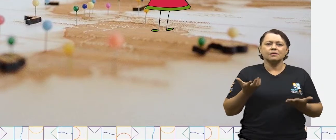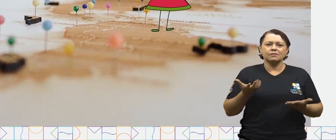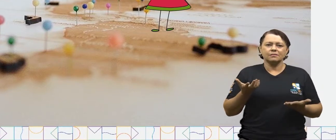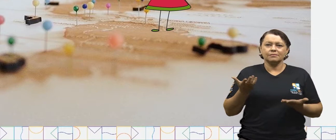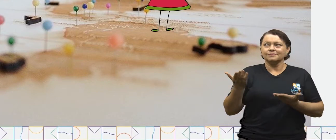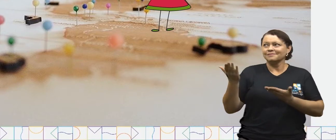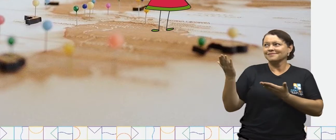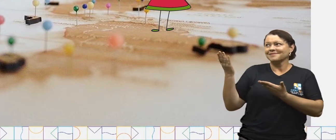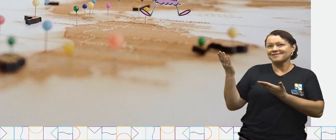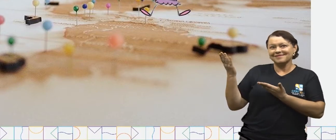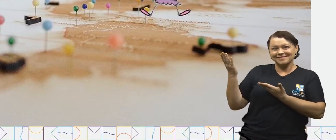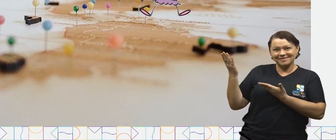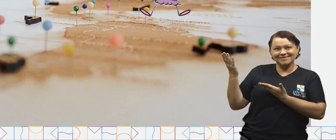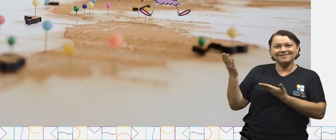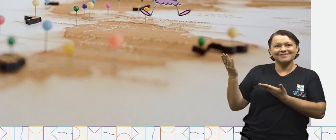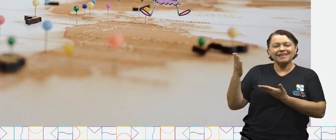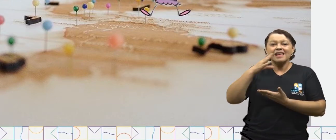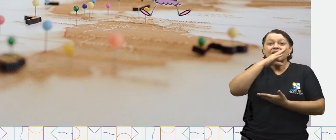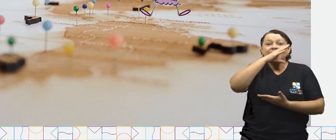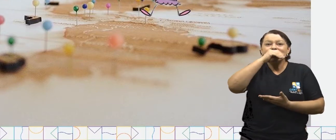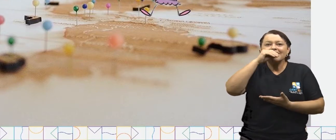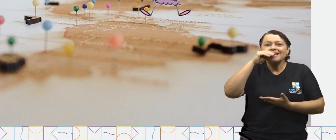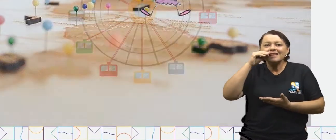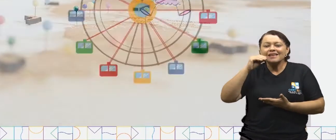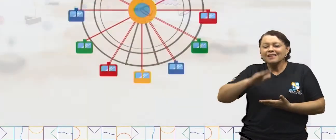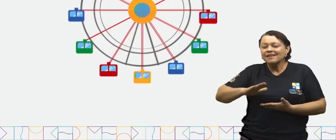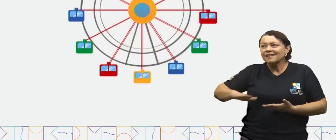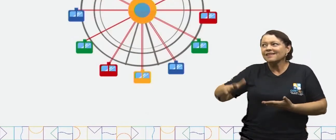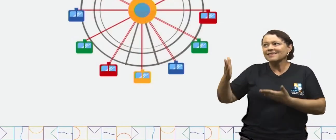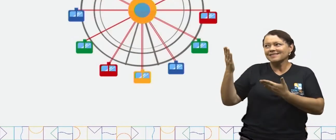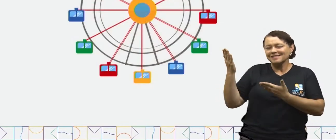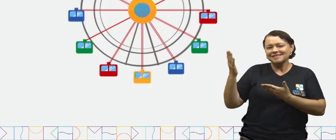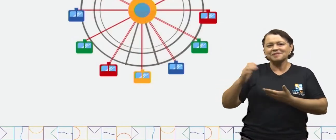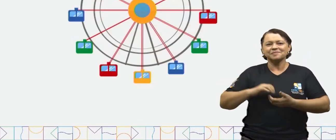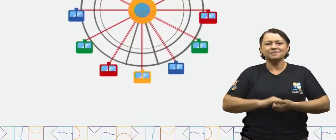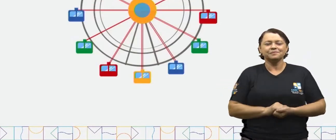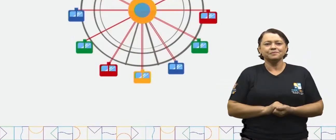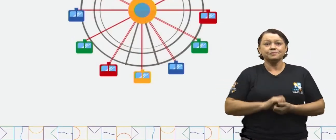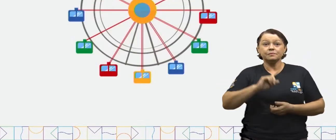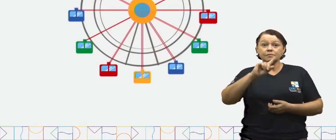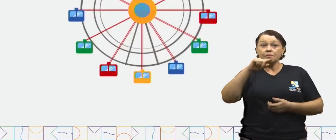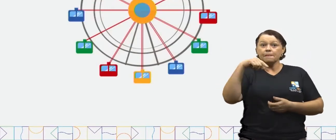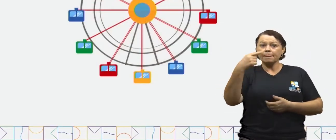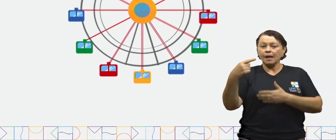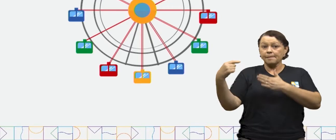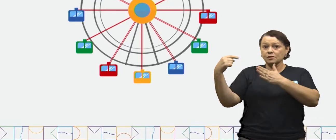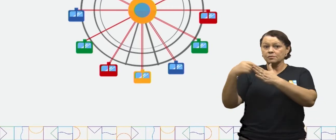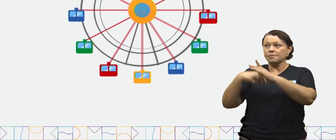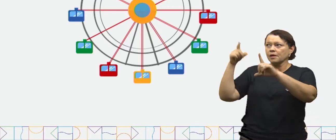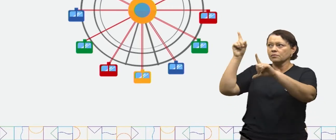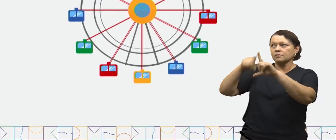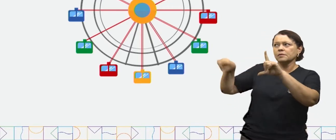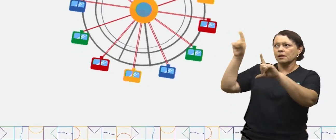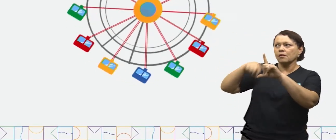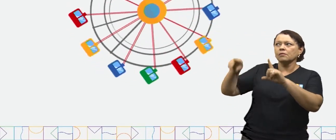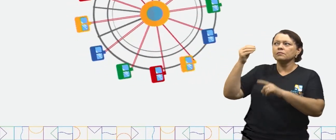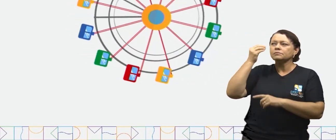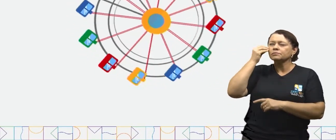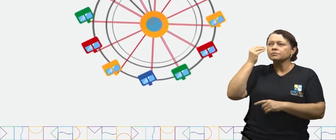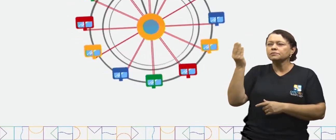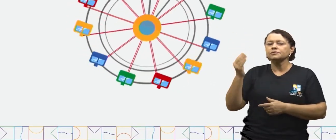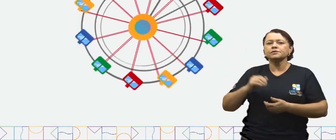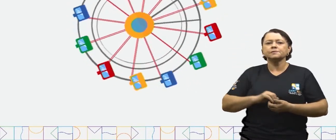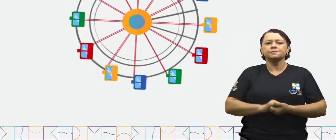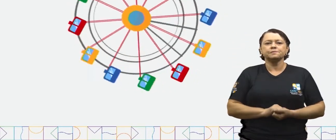Luísa um pouquinho menor? Perfeito! Vamos para a próxima pergunta da roda de narrativas.